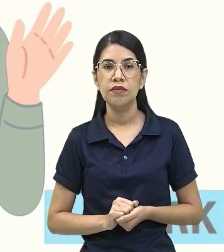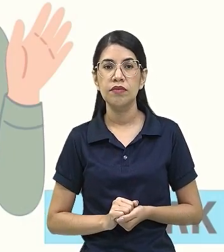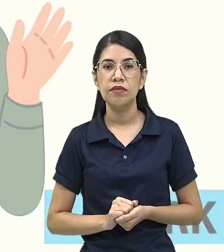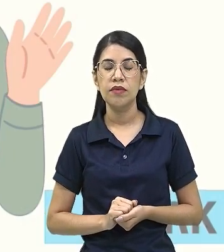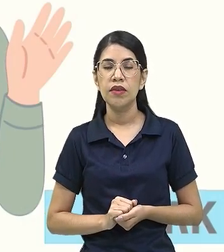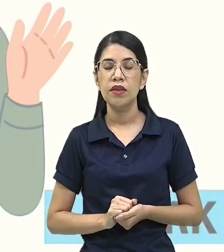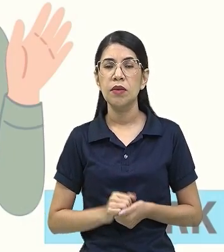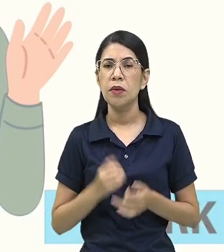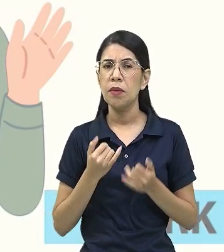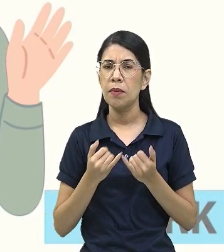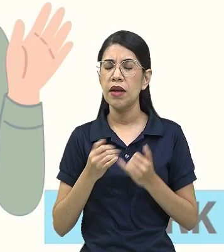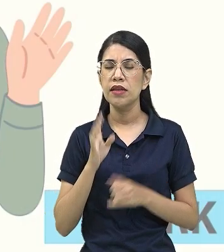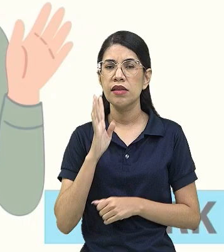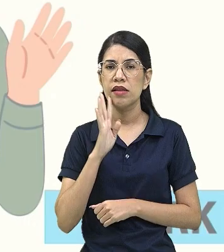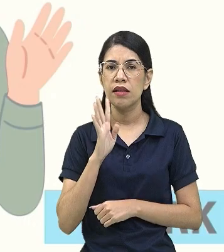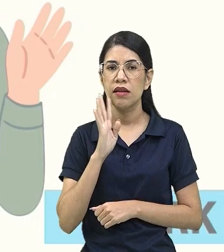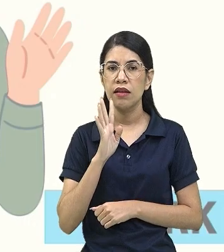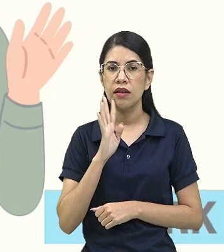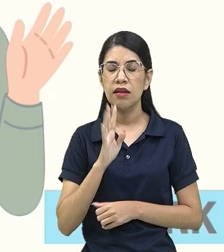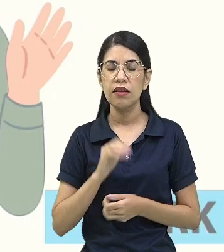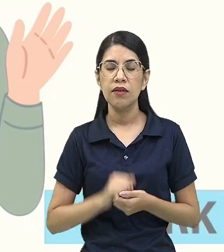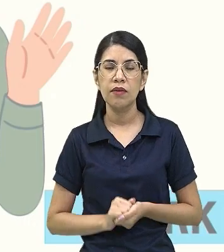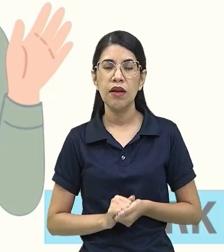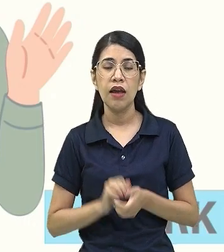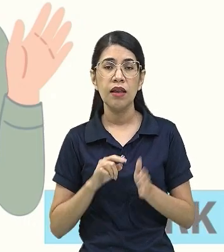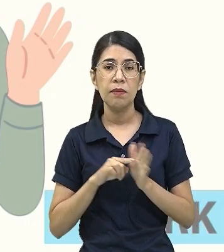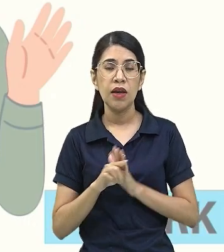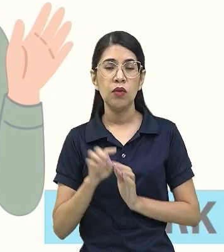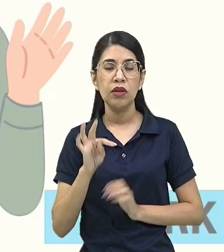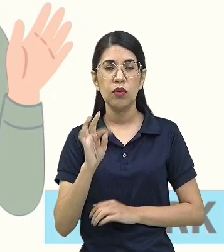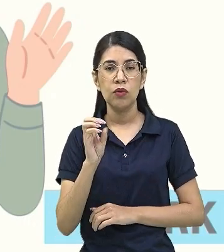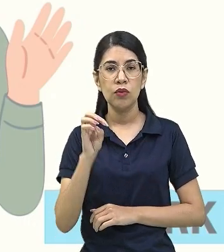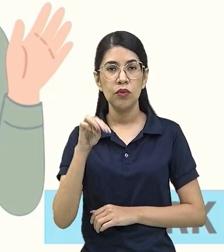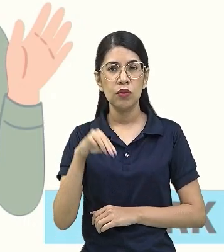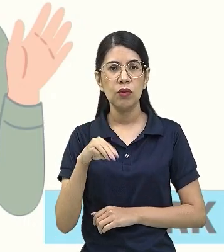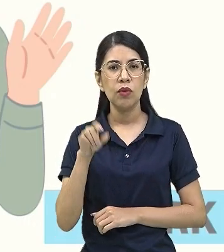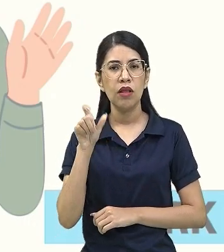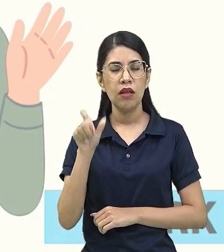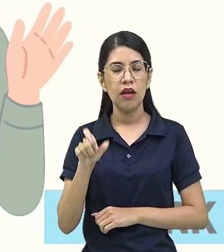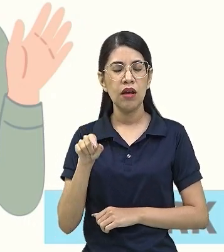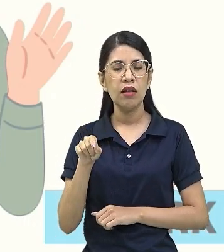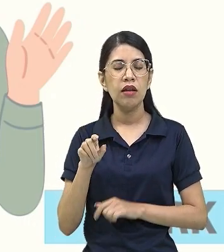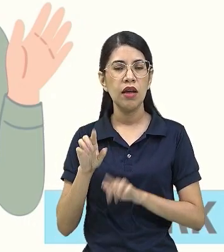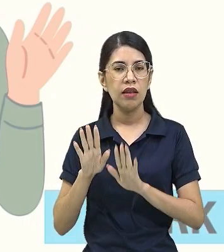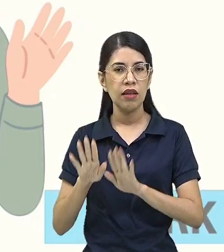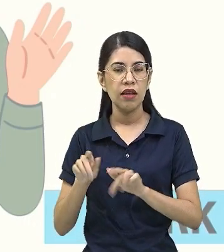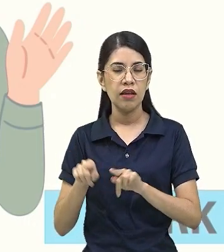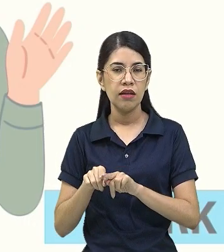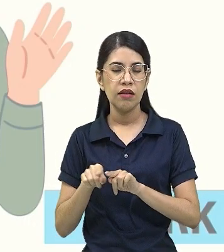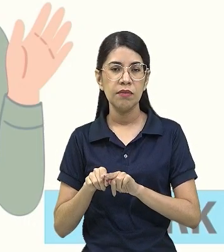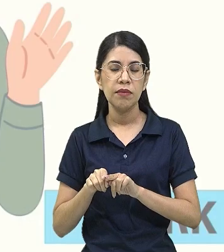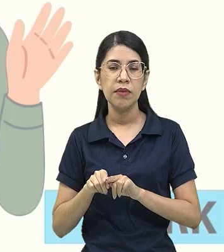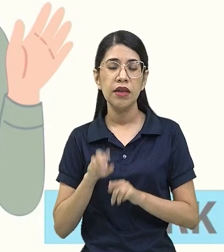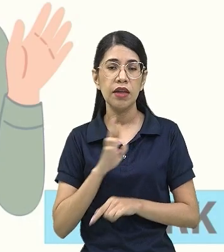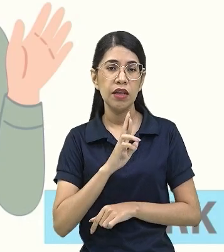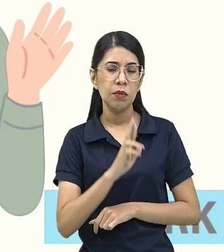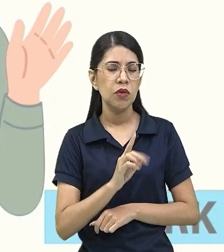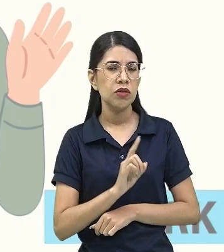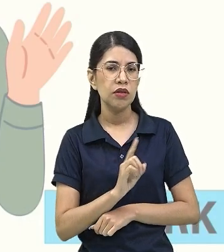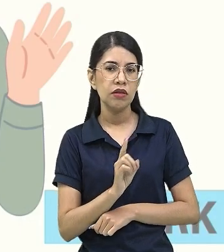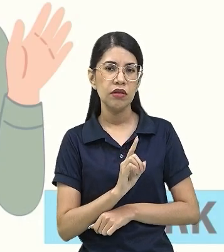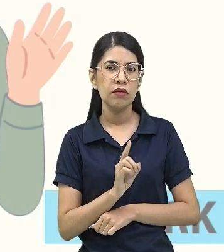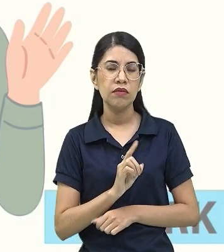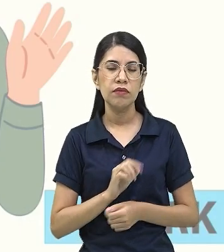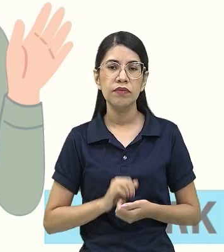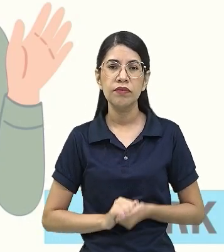parece divertido. O Tom estava lá, ela pergunta, e aí o Mark responde, né? No,